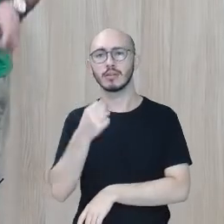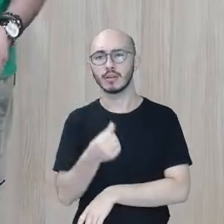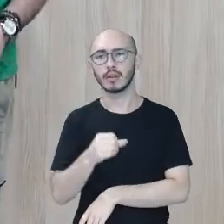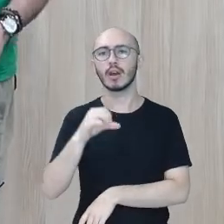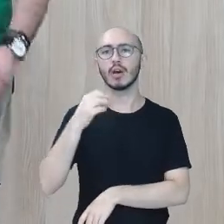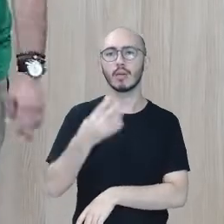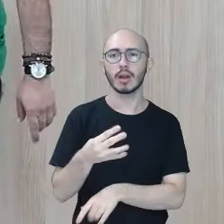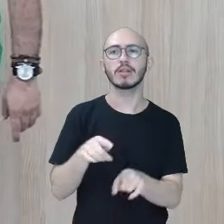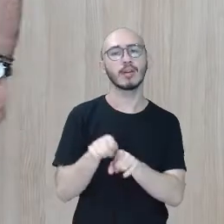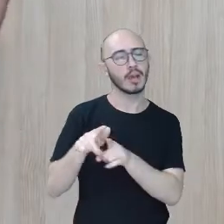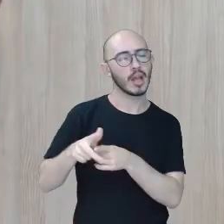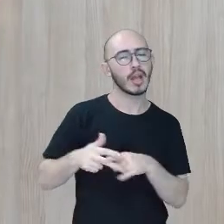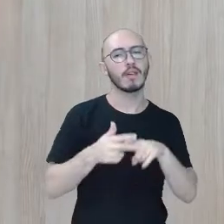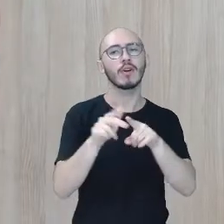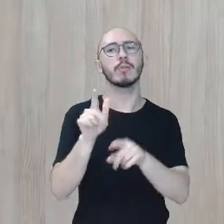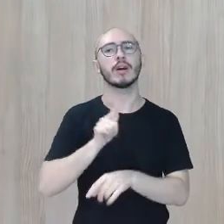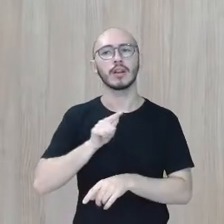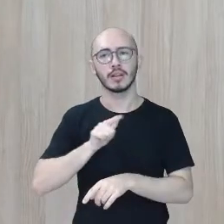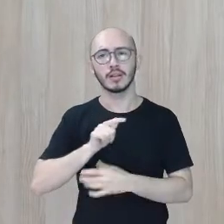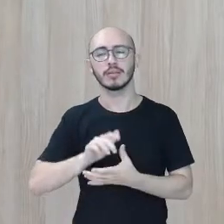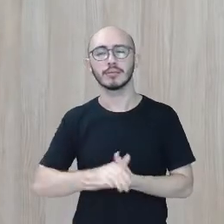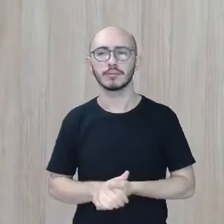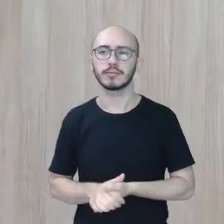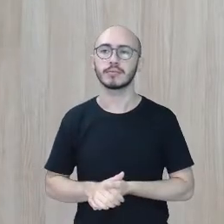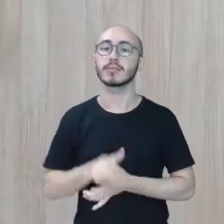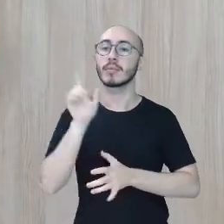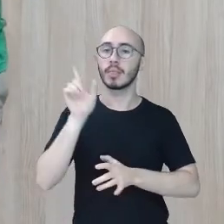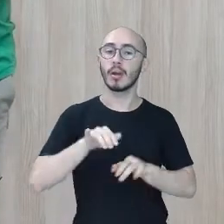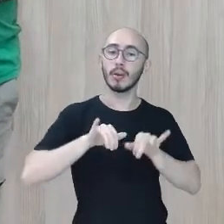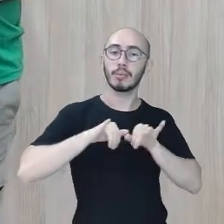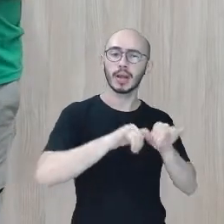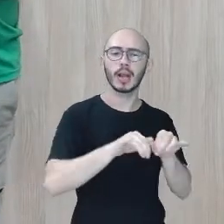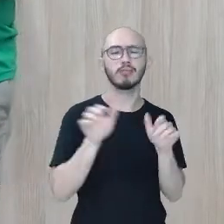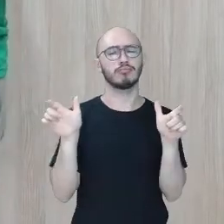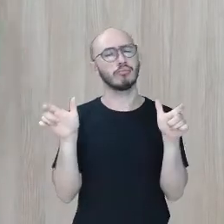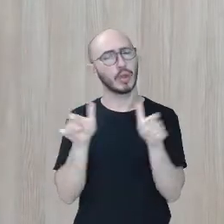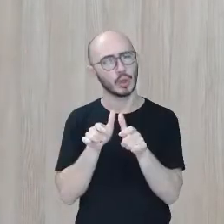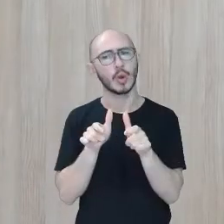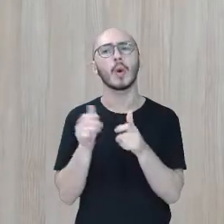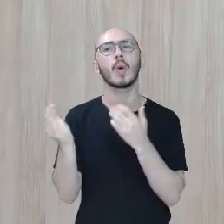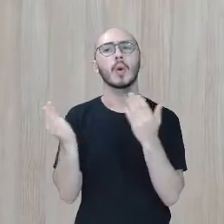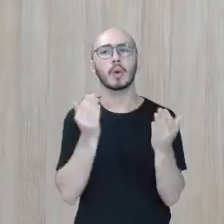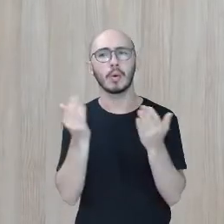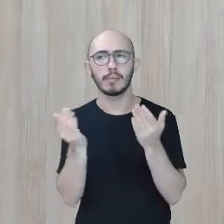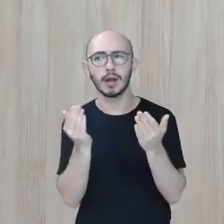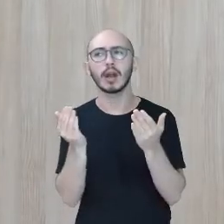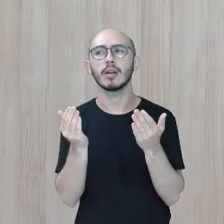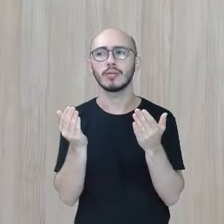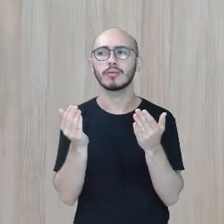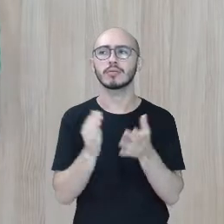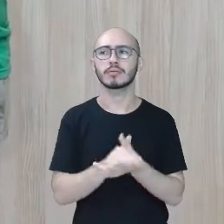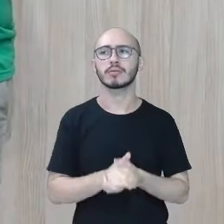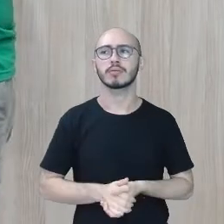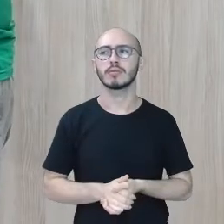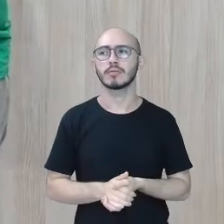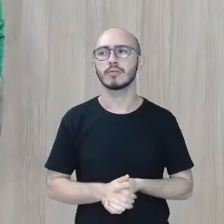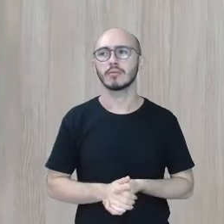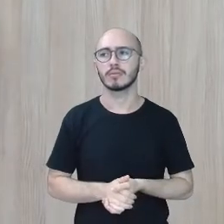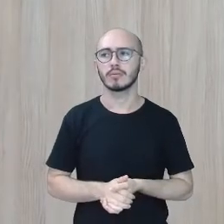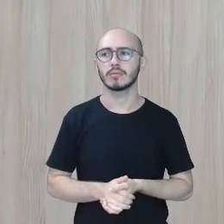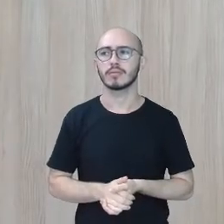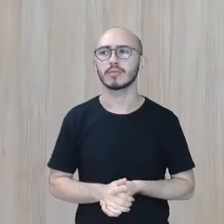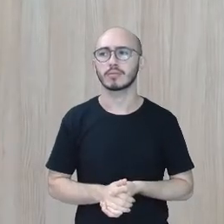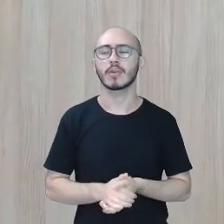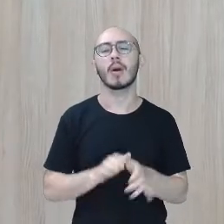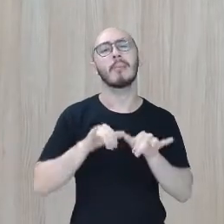por mais reformas. Então, é um mercado bem menor, né, se comparado, né, com o mercado, né,